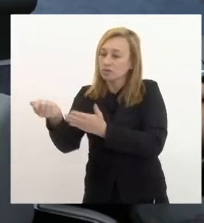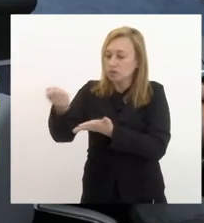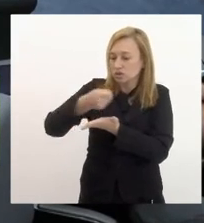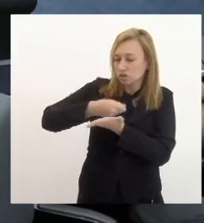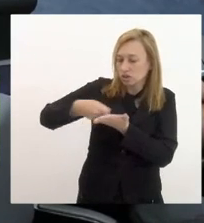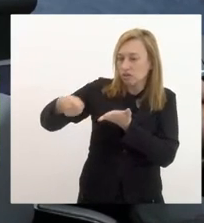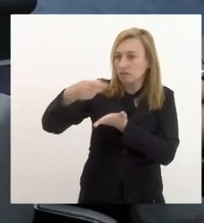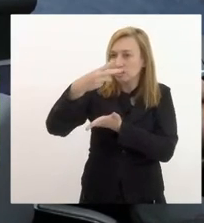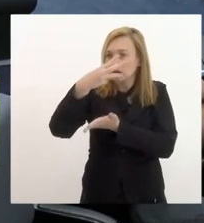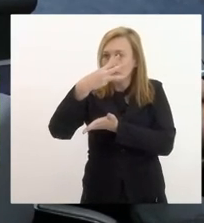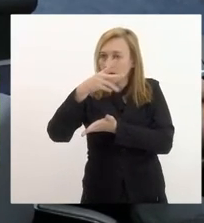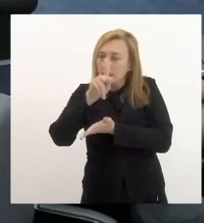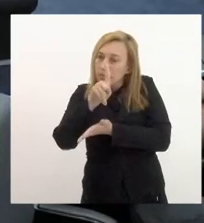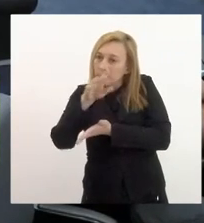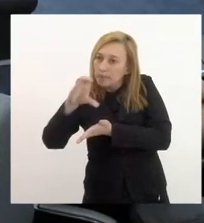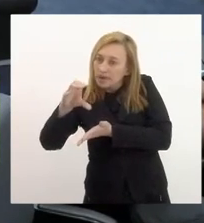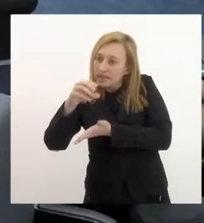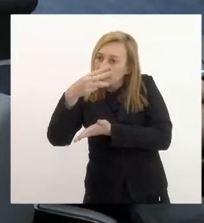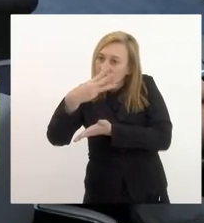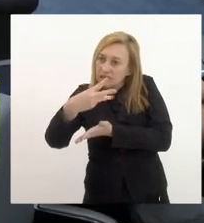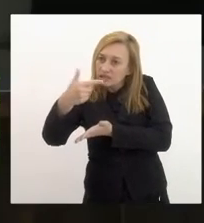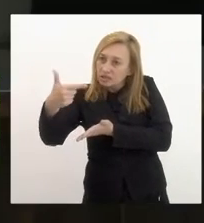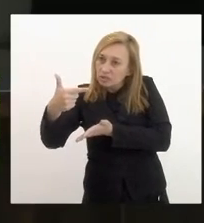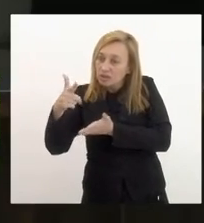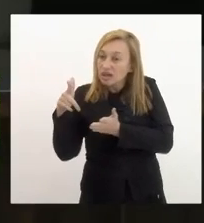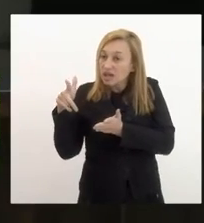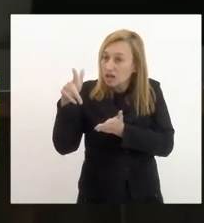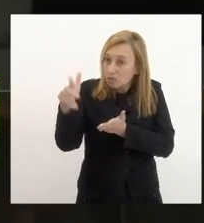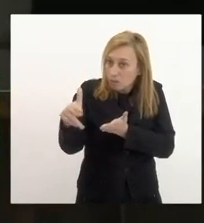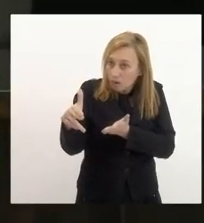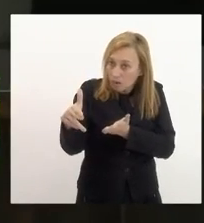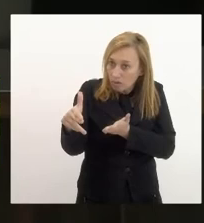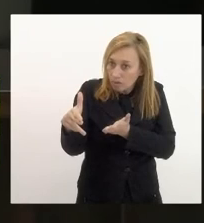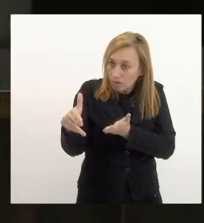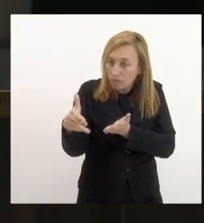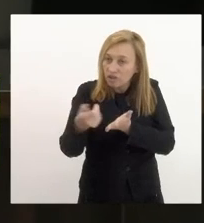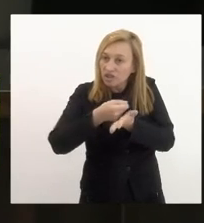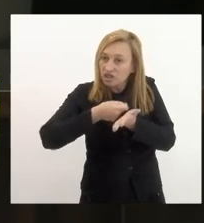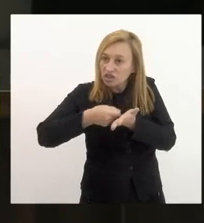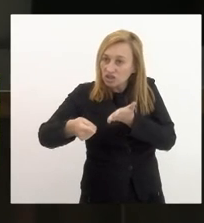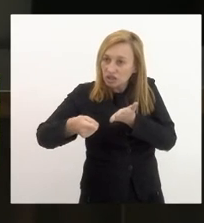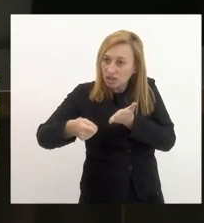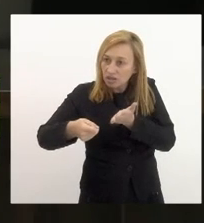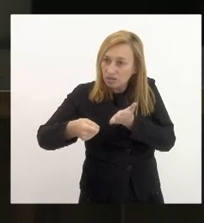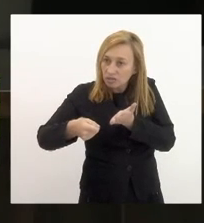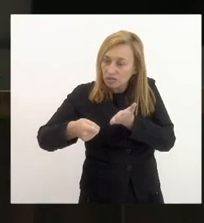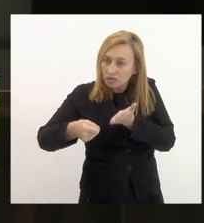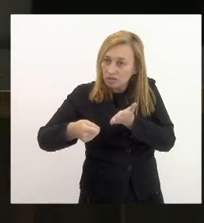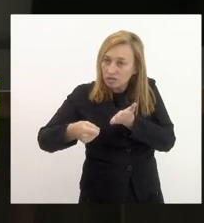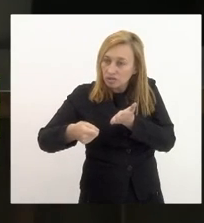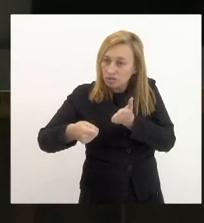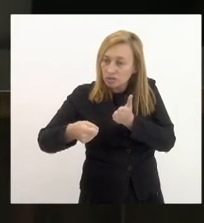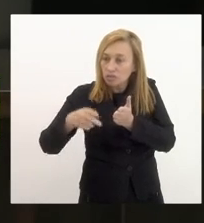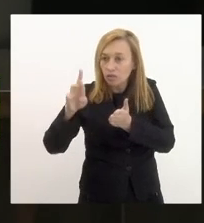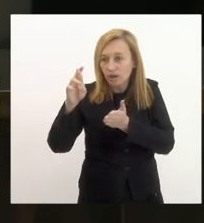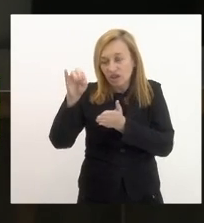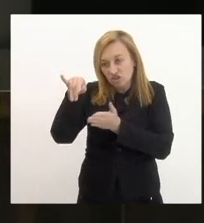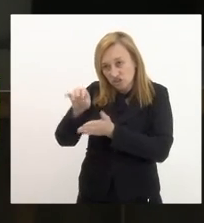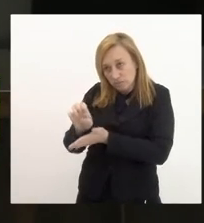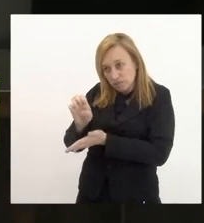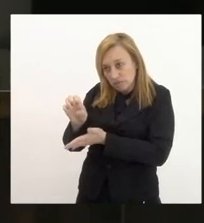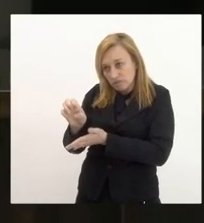até que 32 é a mesma que escreve o regime